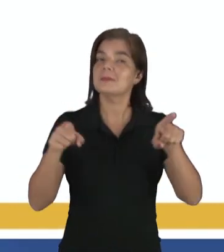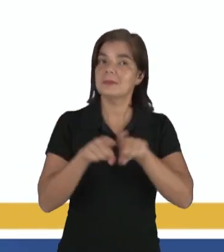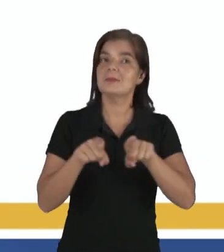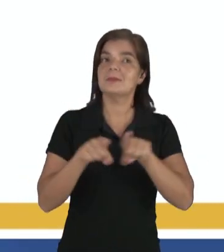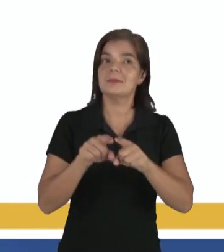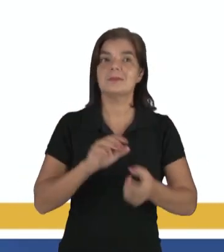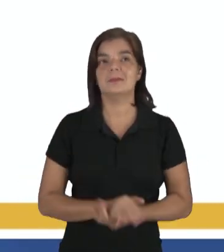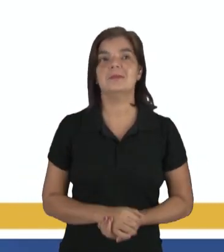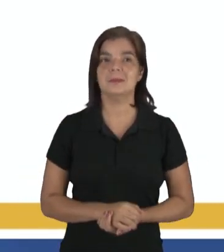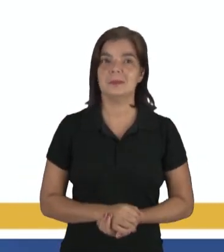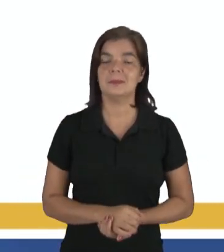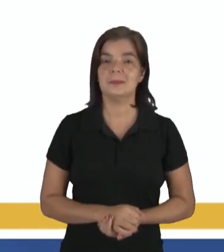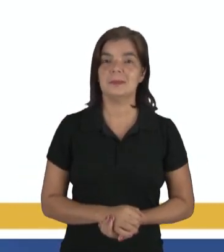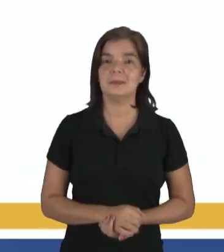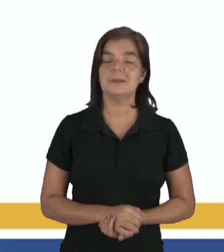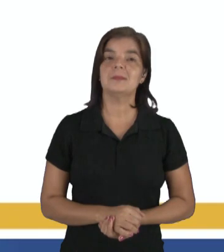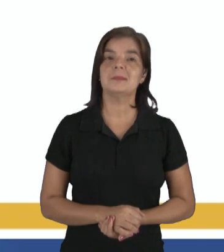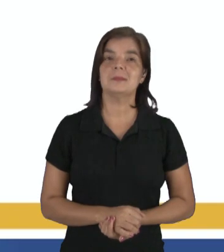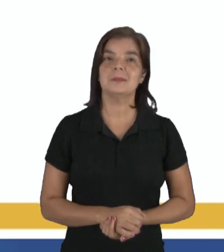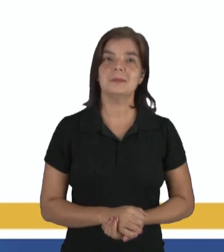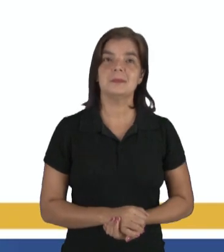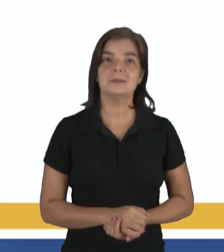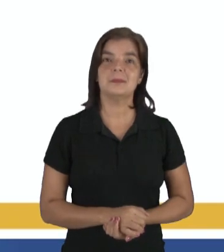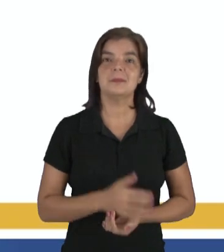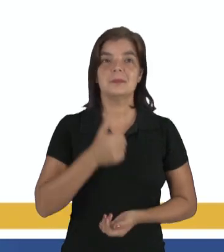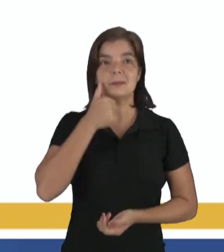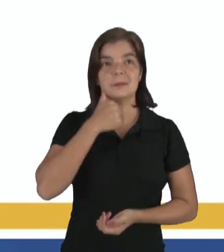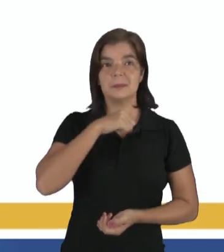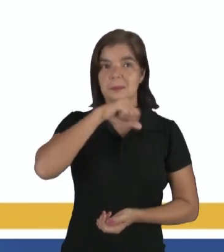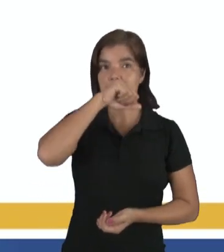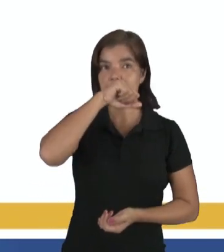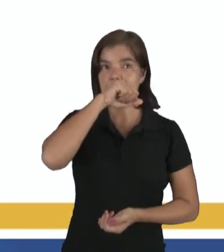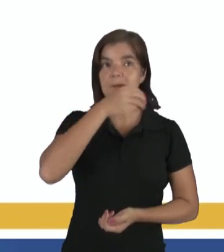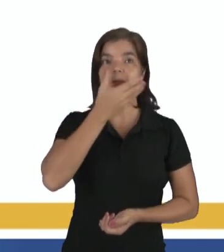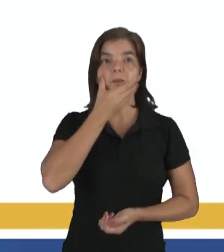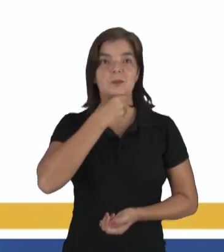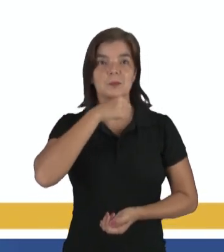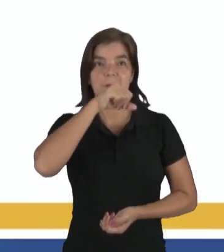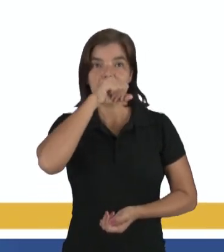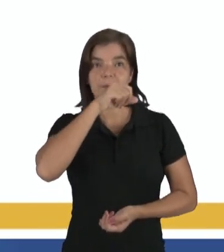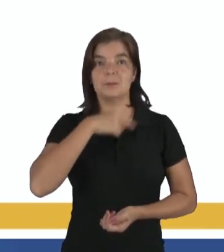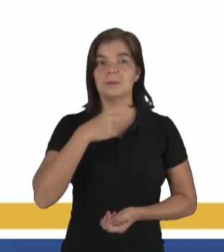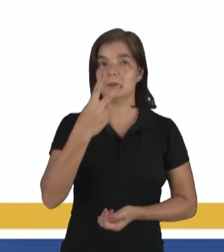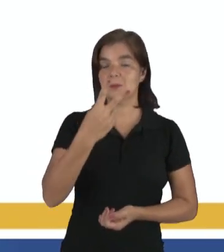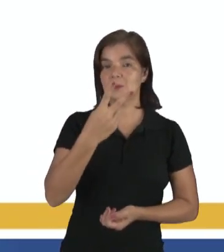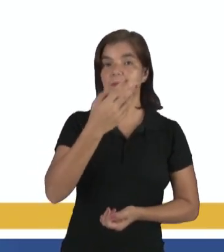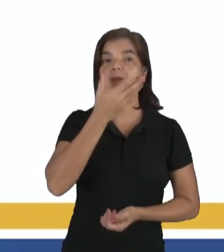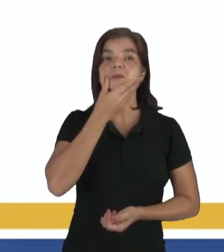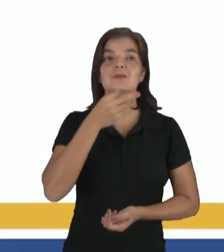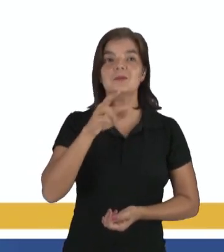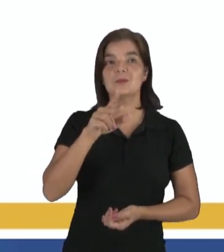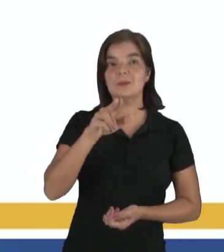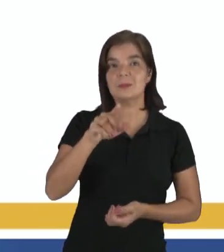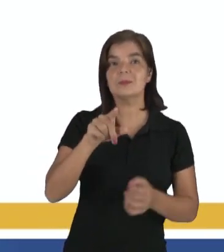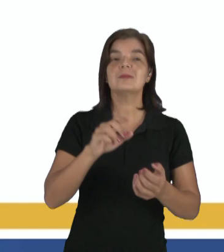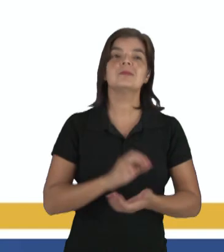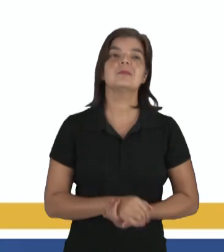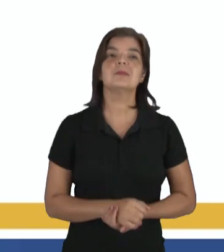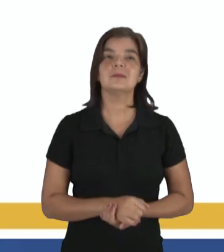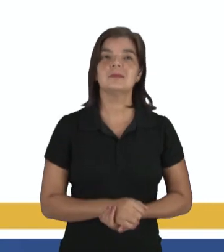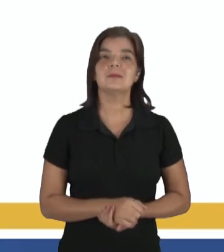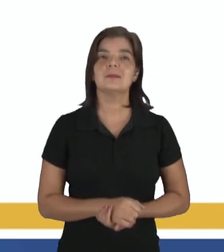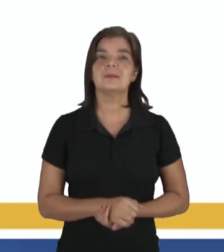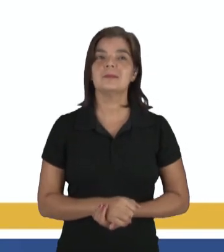pode dizer como tá aí olha Marcelo é esse Pegue uma mother my father My brother is watching' Brothers